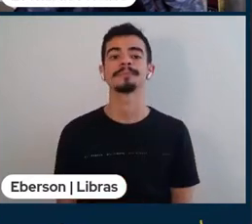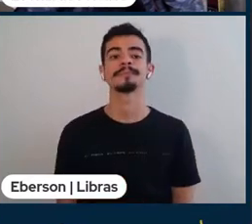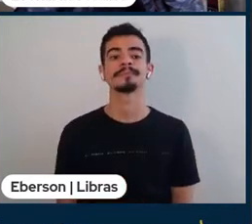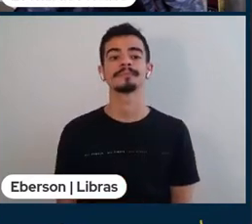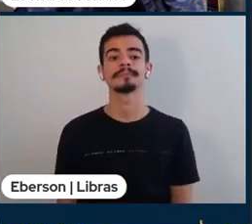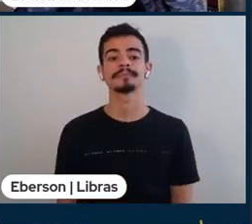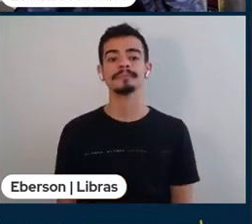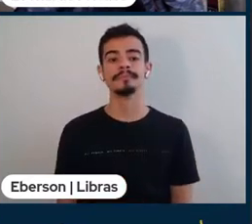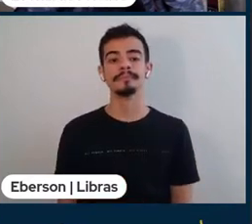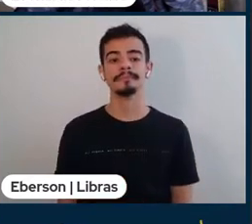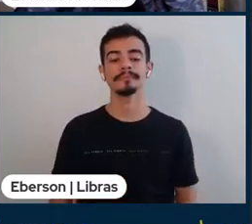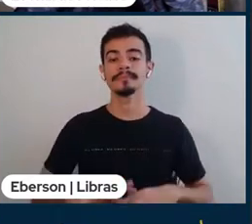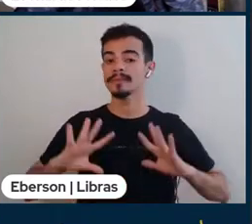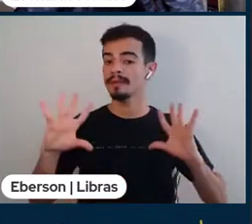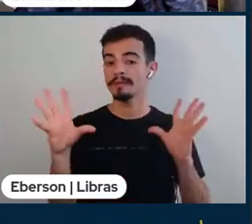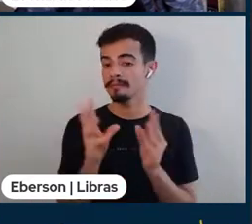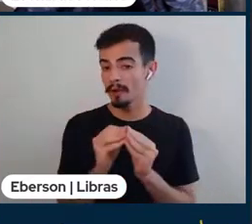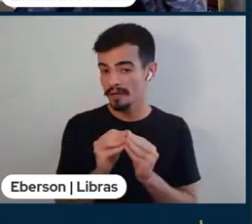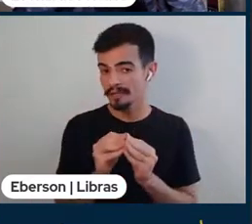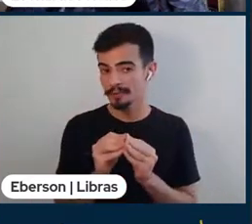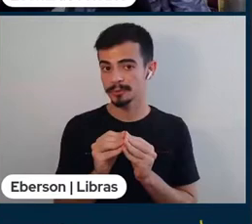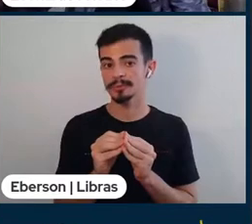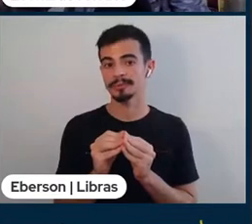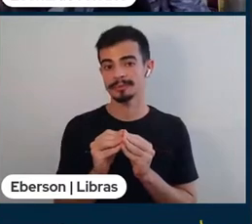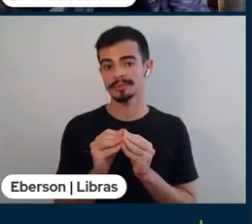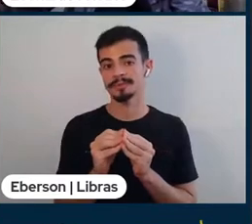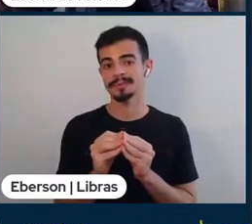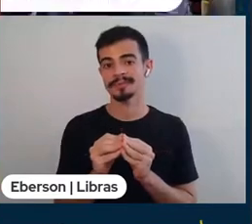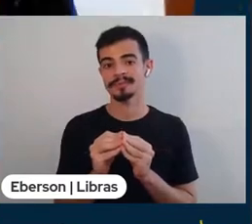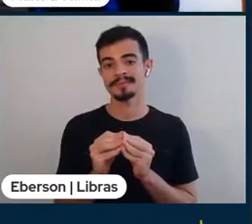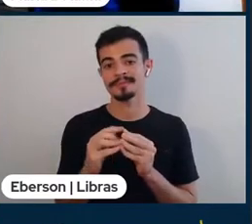foi isso. Eu vou falar bem pouquinho.